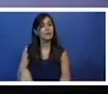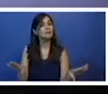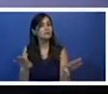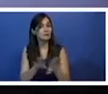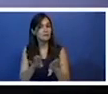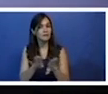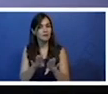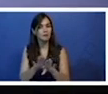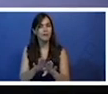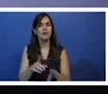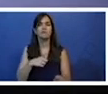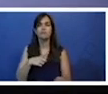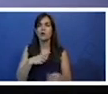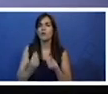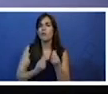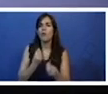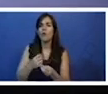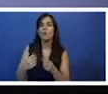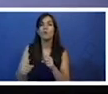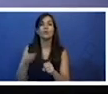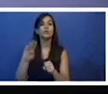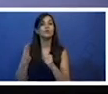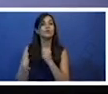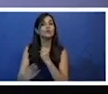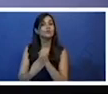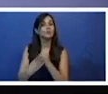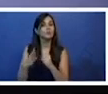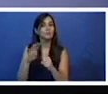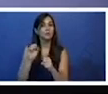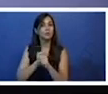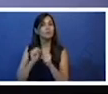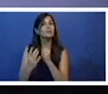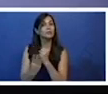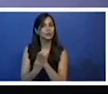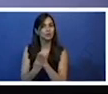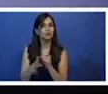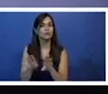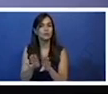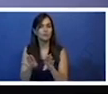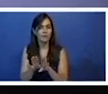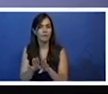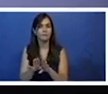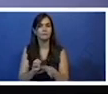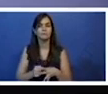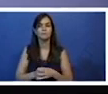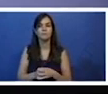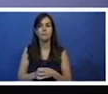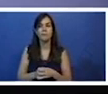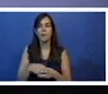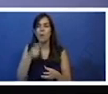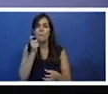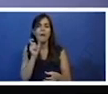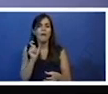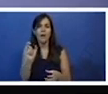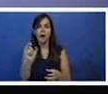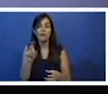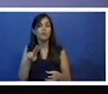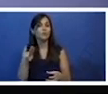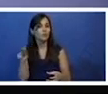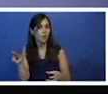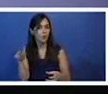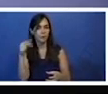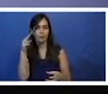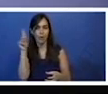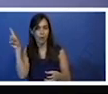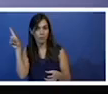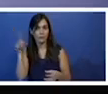Também com função de substantivo em sintagmas nominais, em palavras nominais. Olha